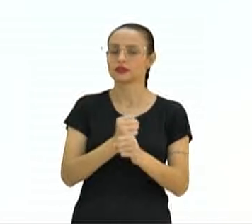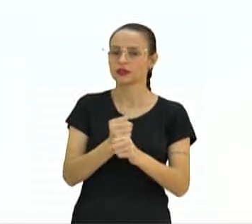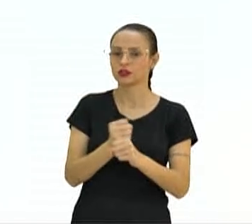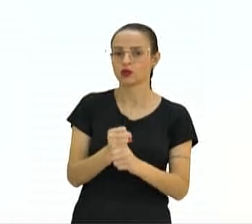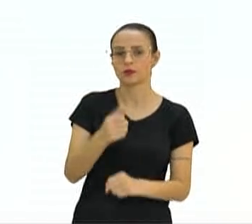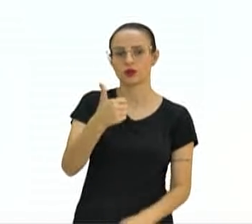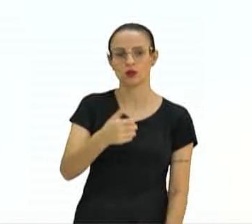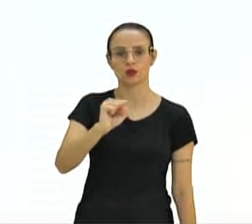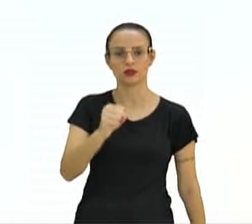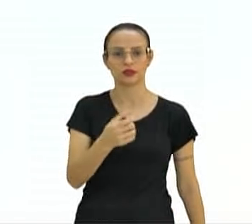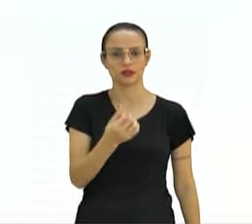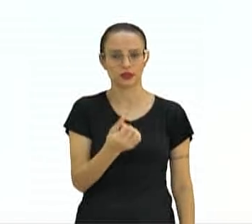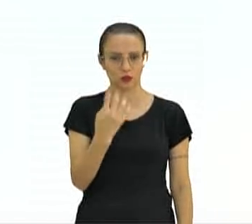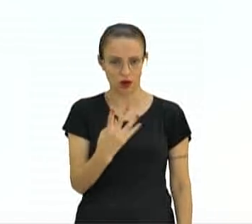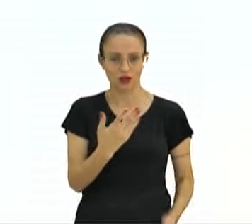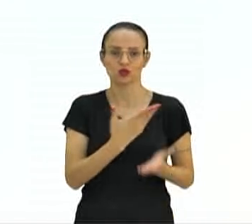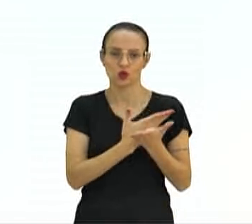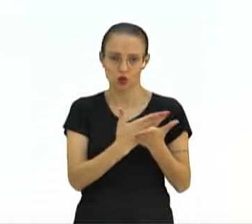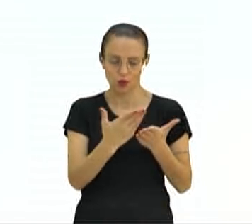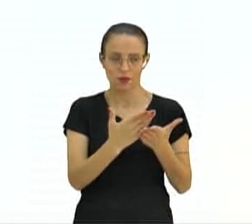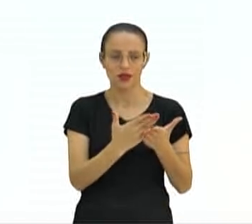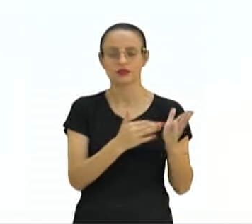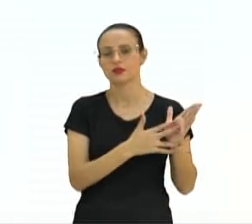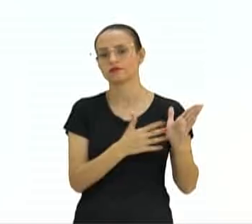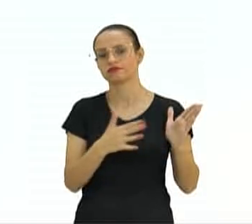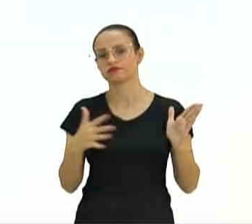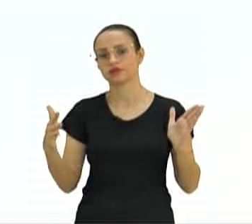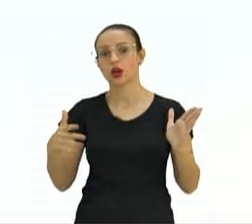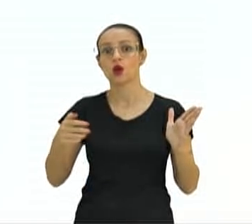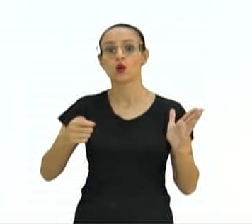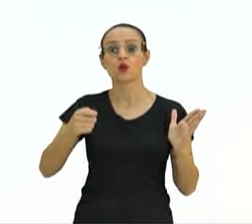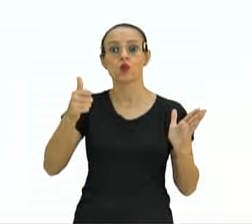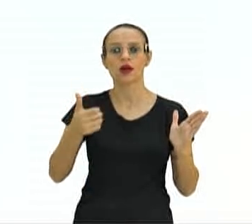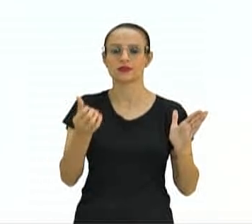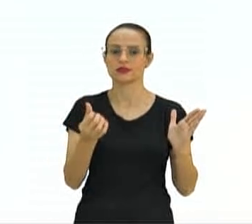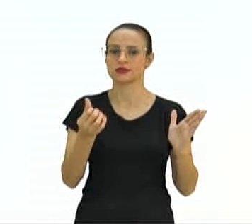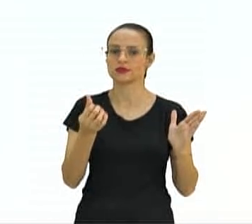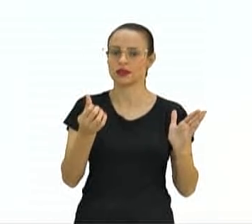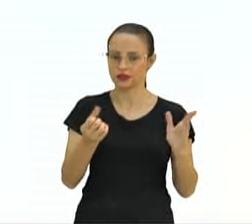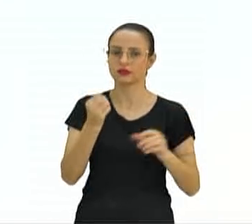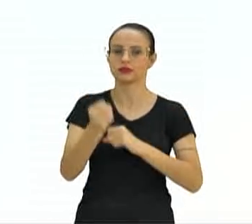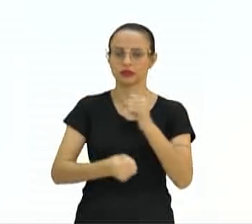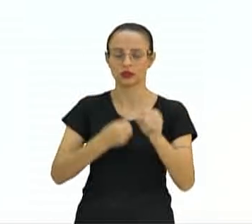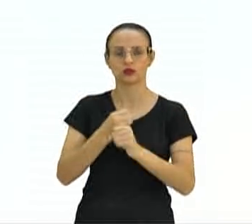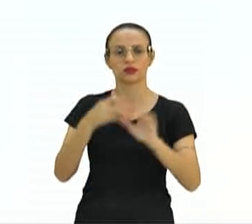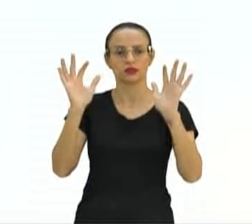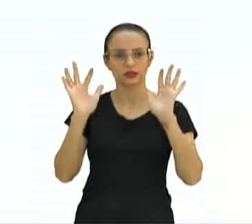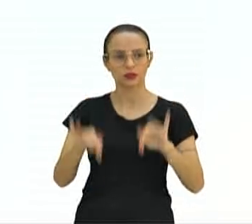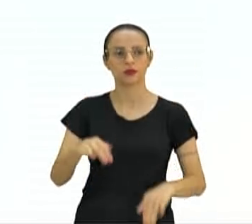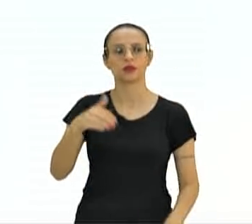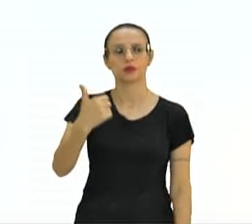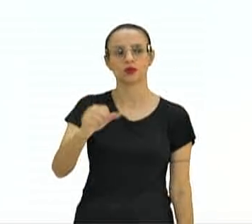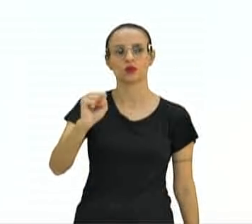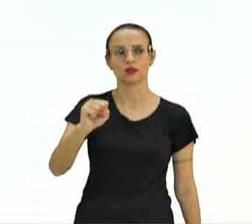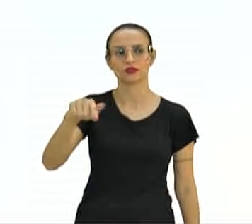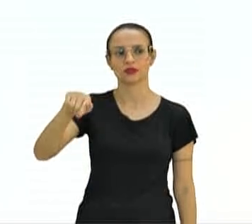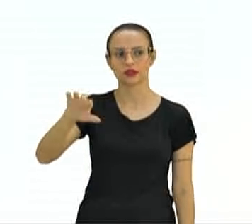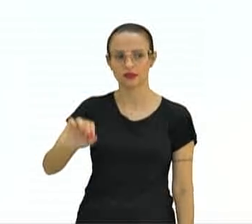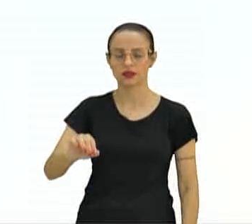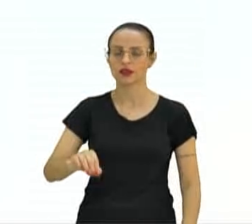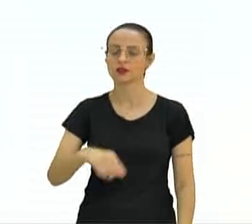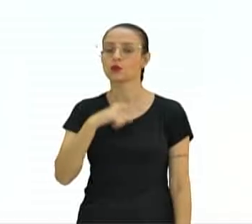1864, no final de 1864, e ela dura aí quase 6 anos, né? Terminando em 1870, com